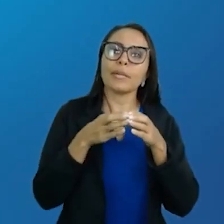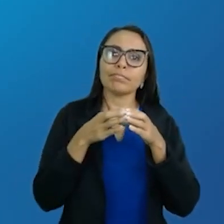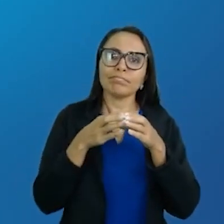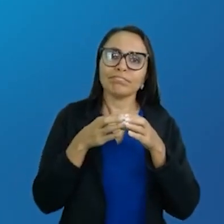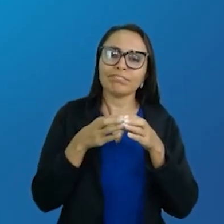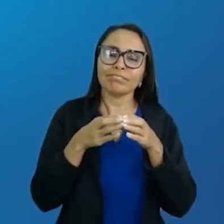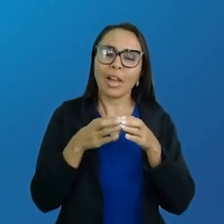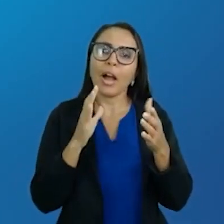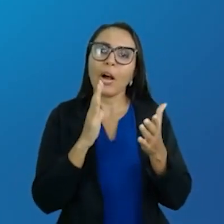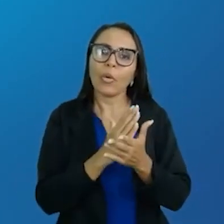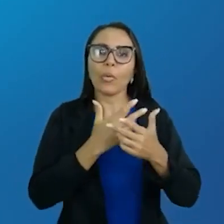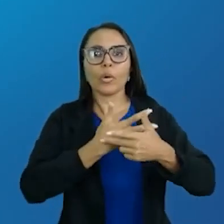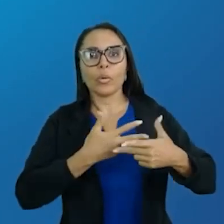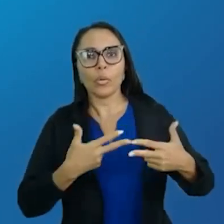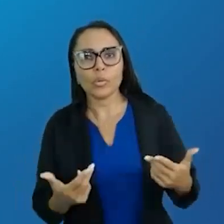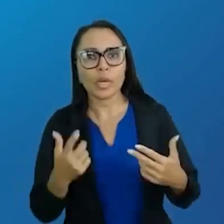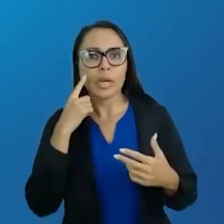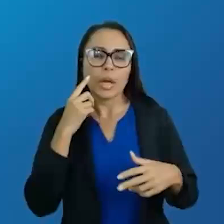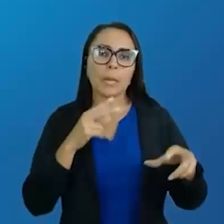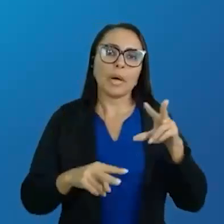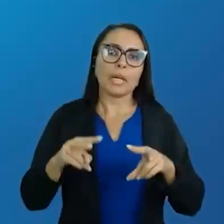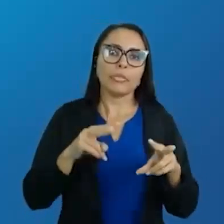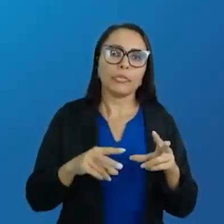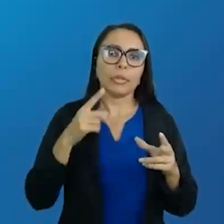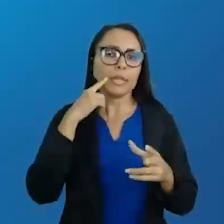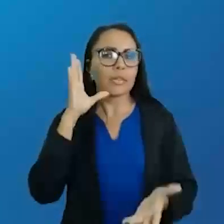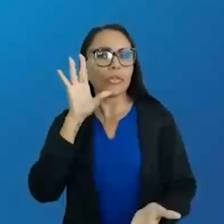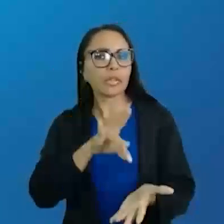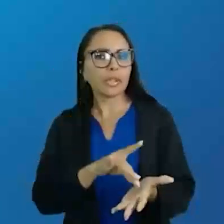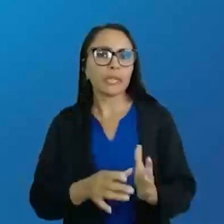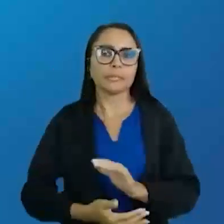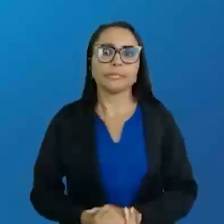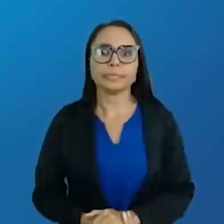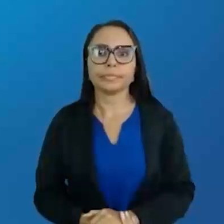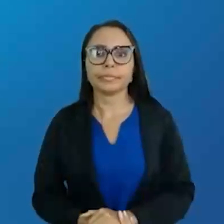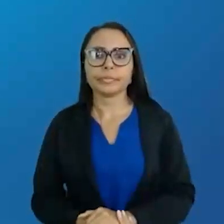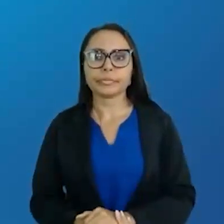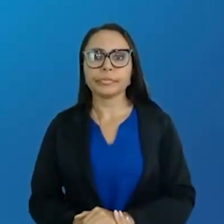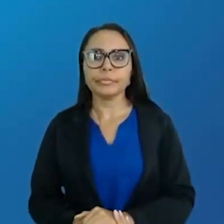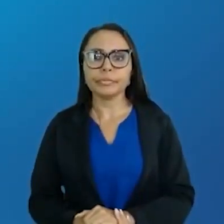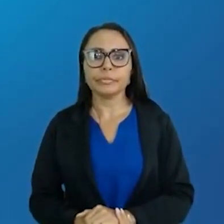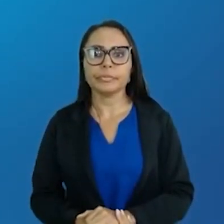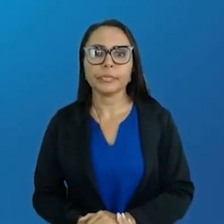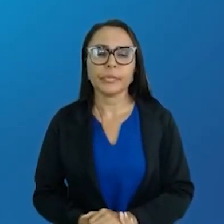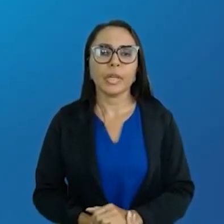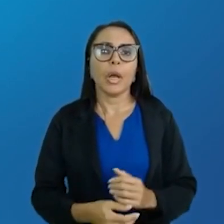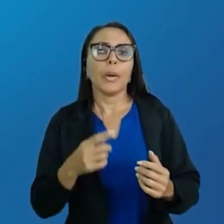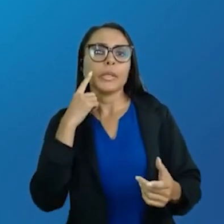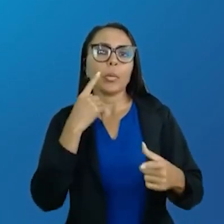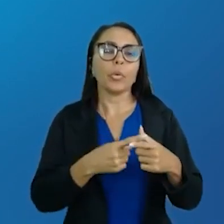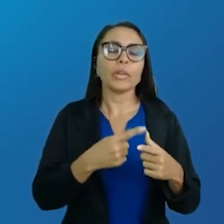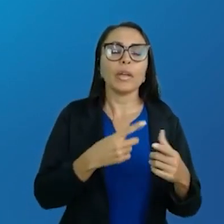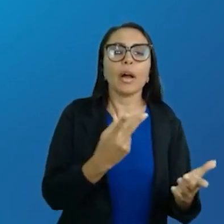agrupar algo para ver de uma forma mais efetiva. Então, seguindo, por que a compreensão de Gestalt é